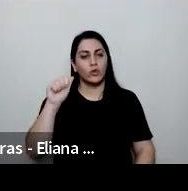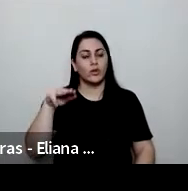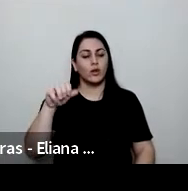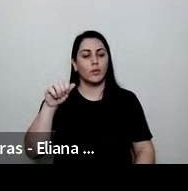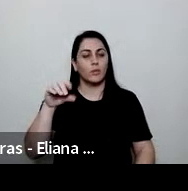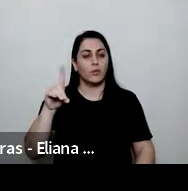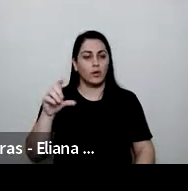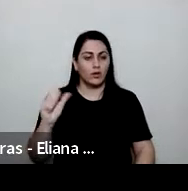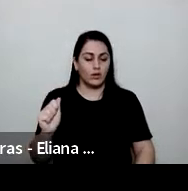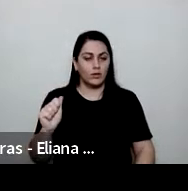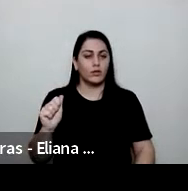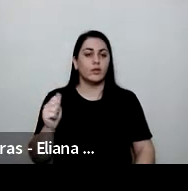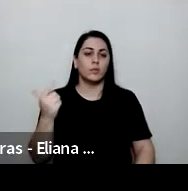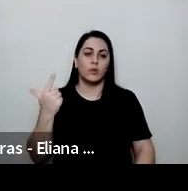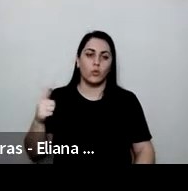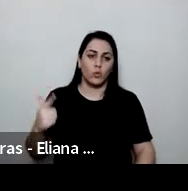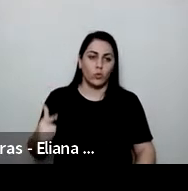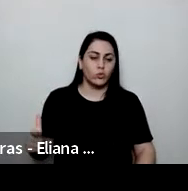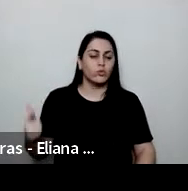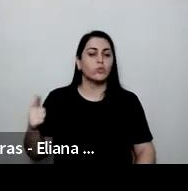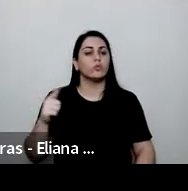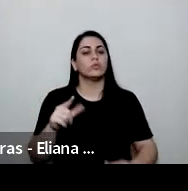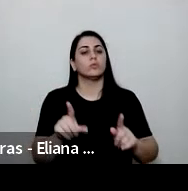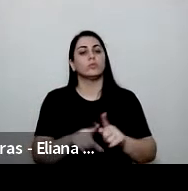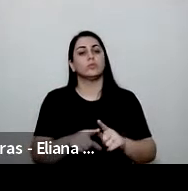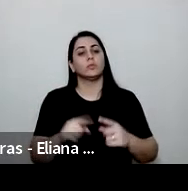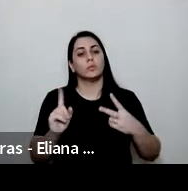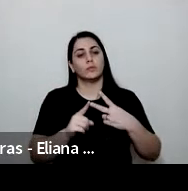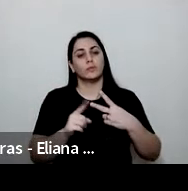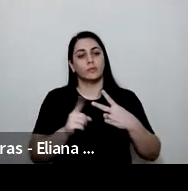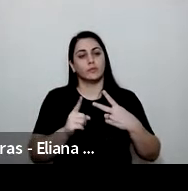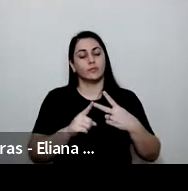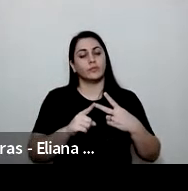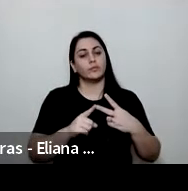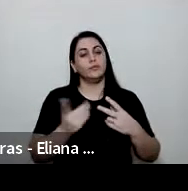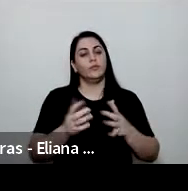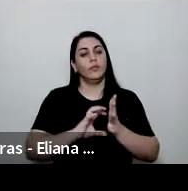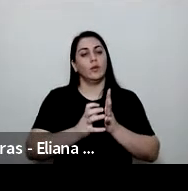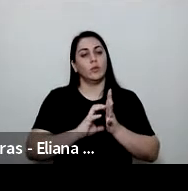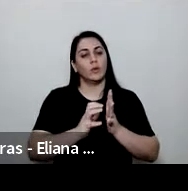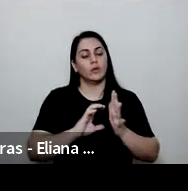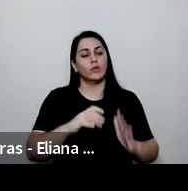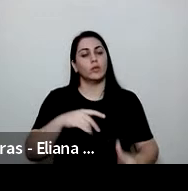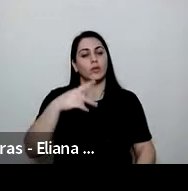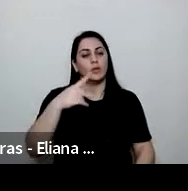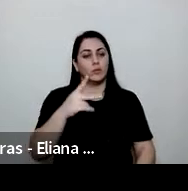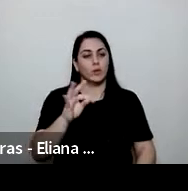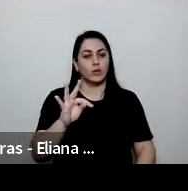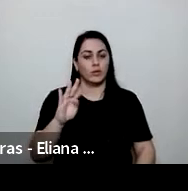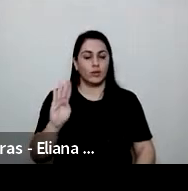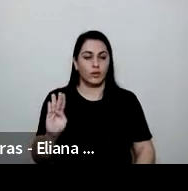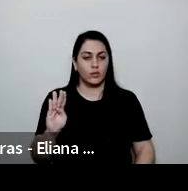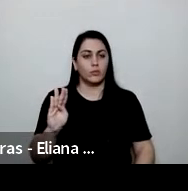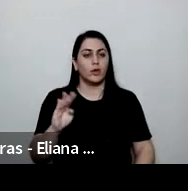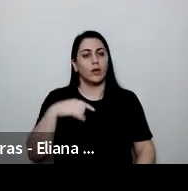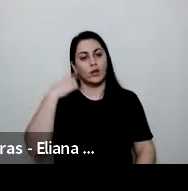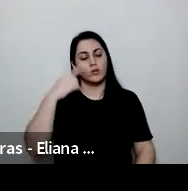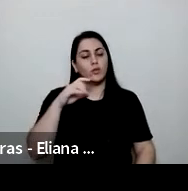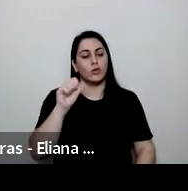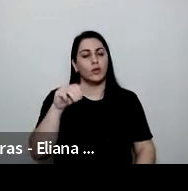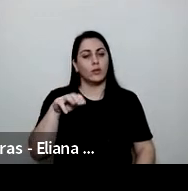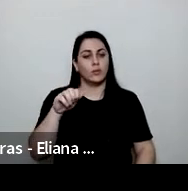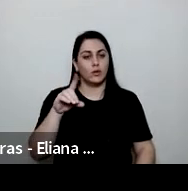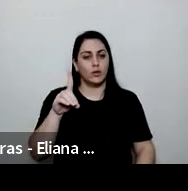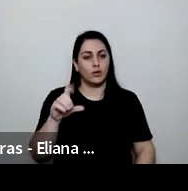Cristina Diniz Rocha Amorim outros segundo representado partido trabalhista brasileiro PTB advogado da Amanda Cristina Diniz